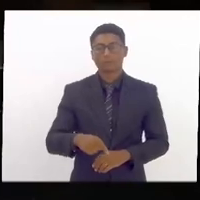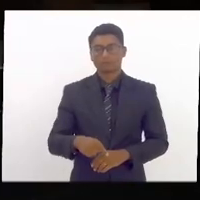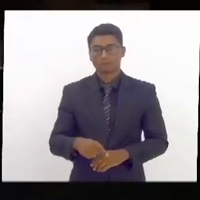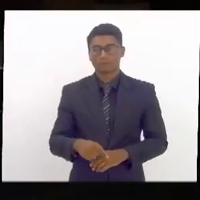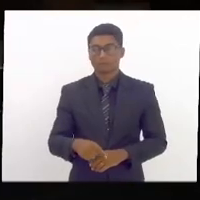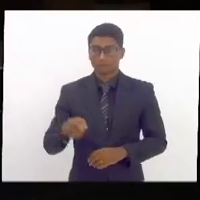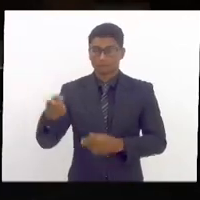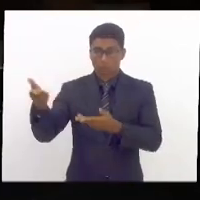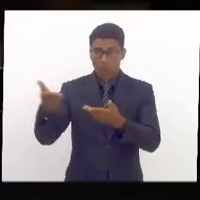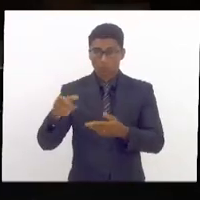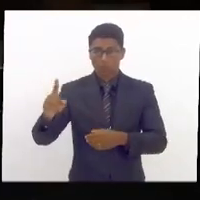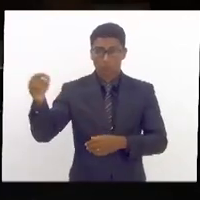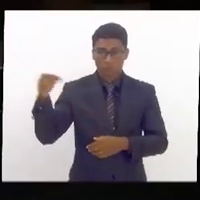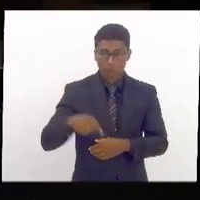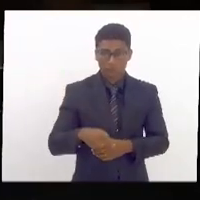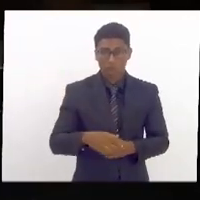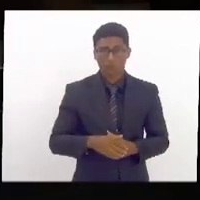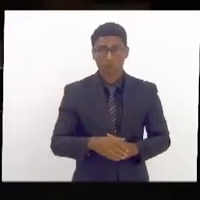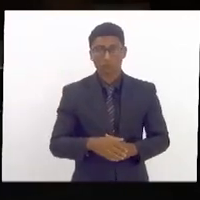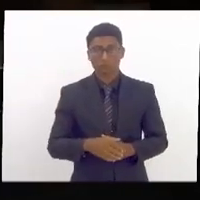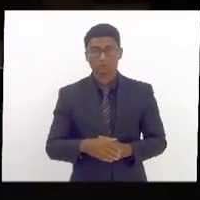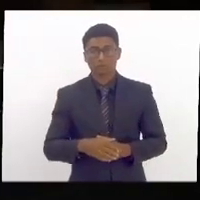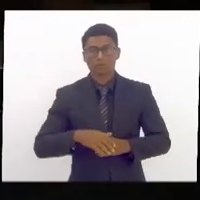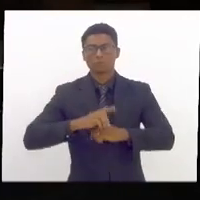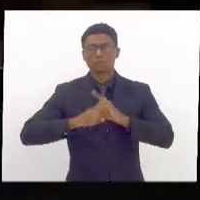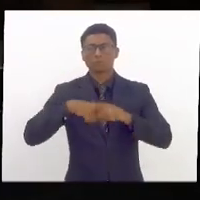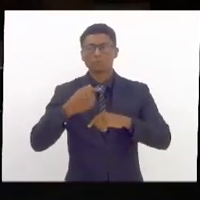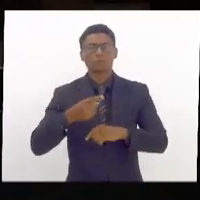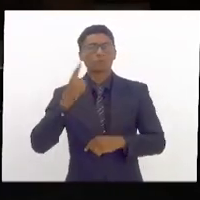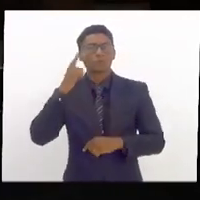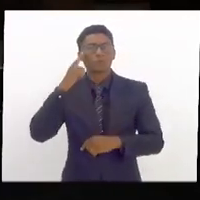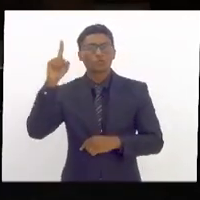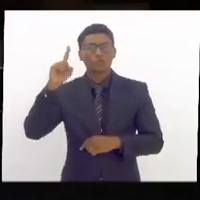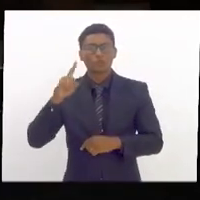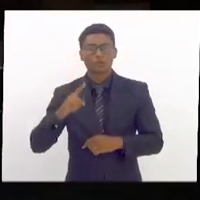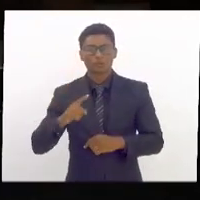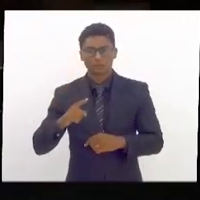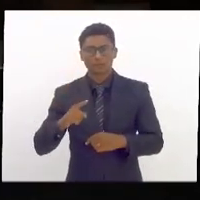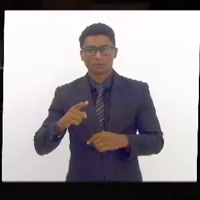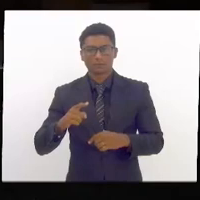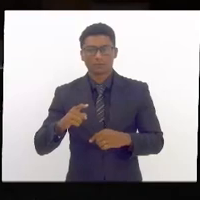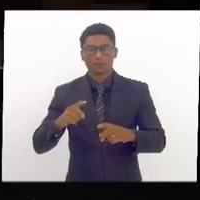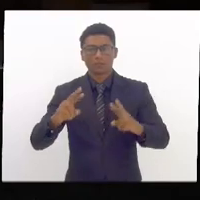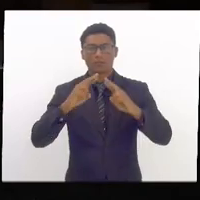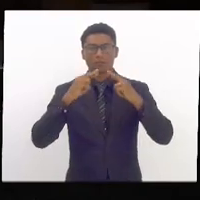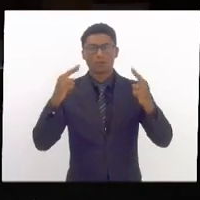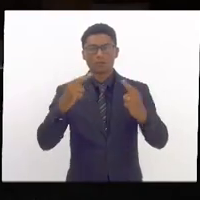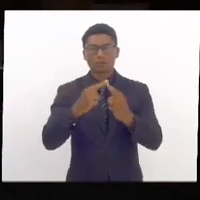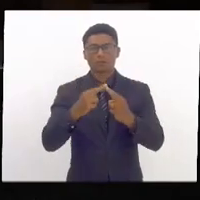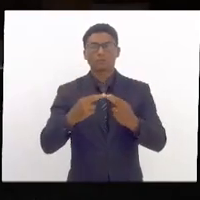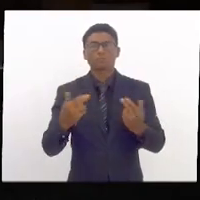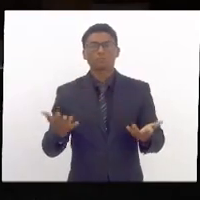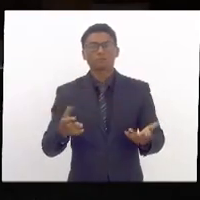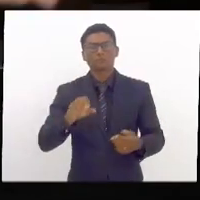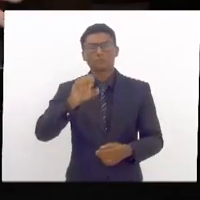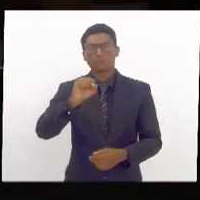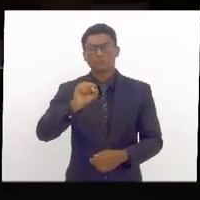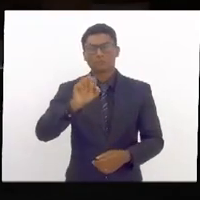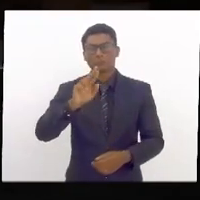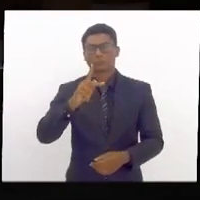convocado, e veio e compareceu. E no dia da audiência, foi colocado o porquê que a